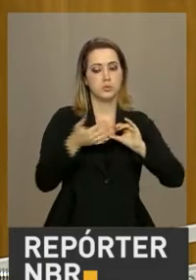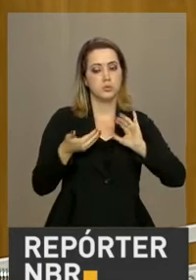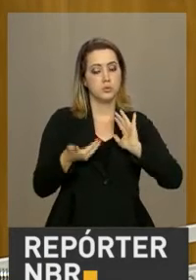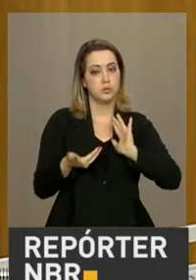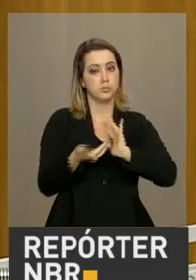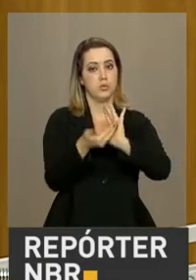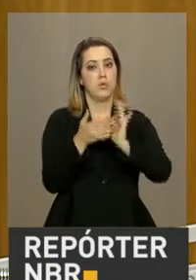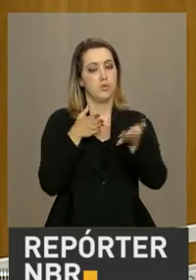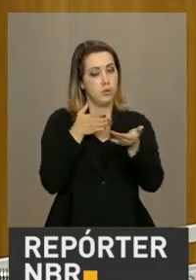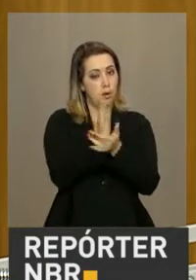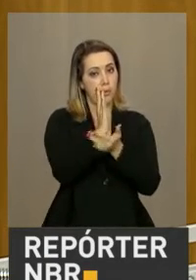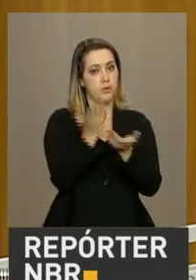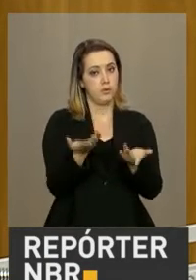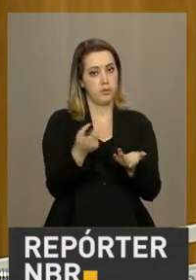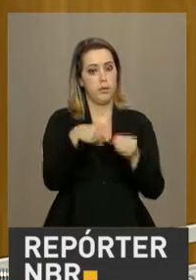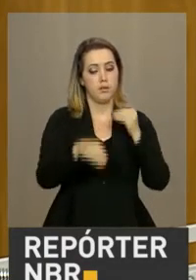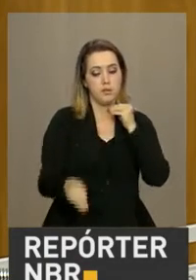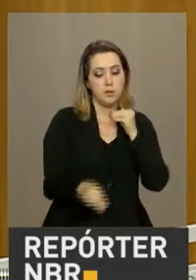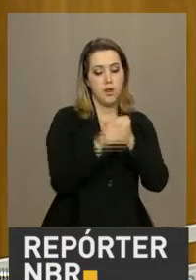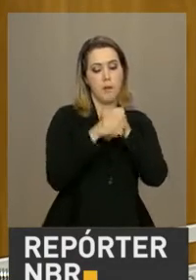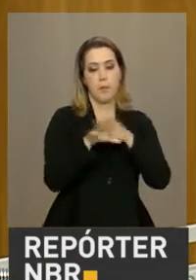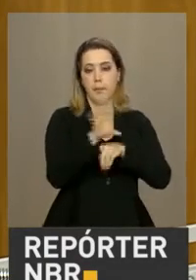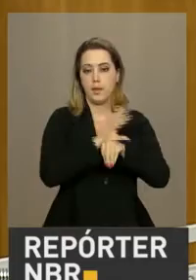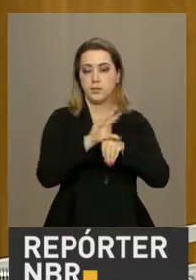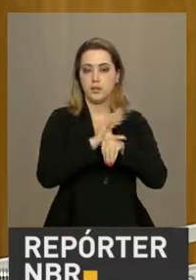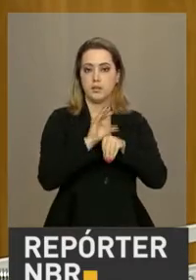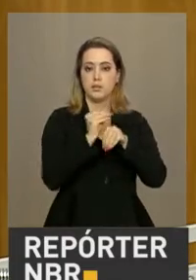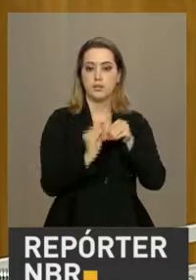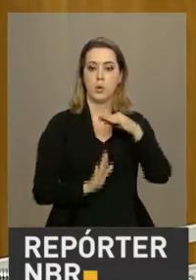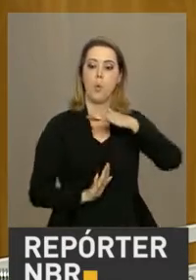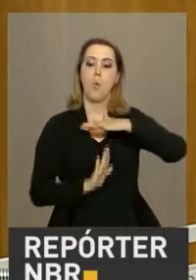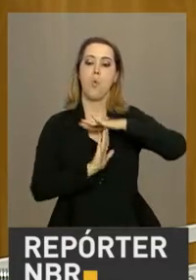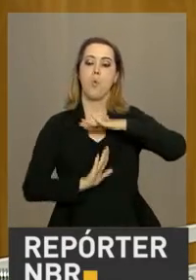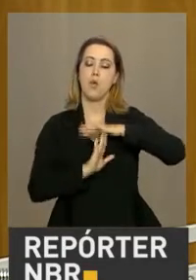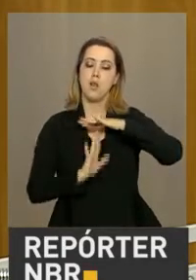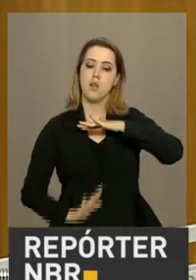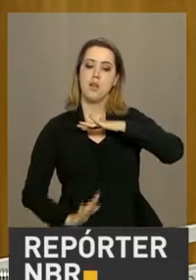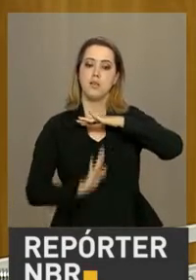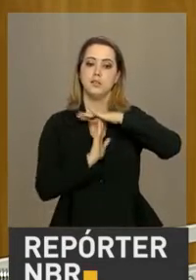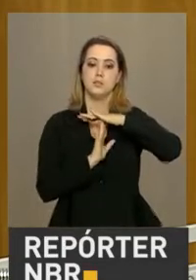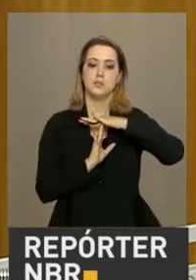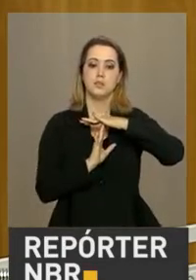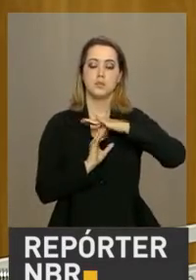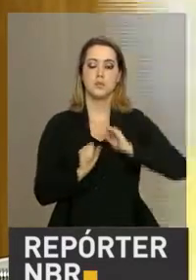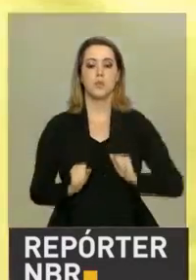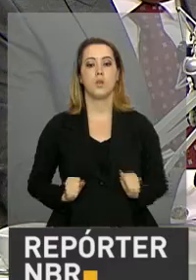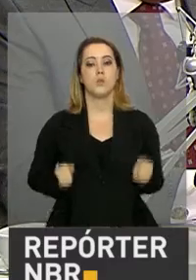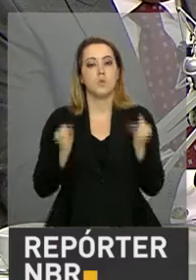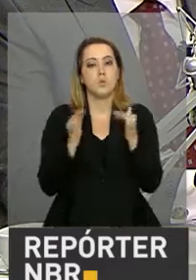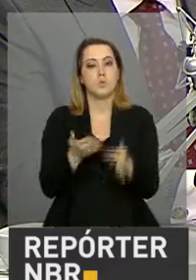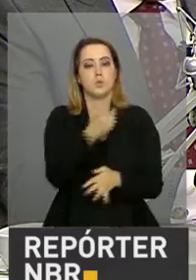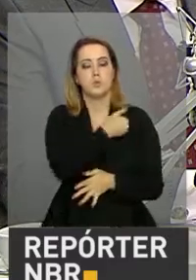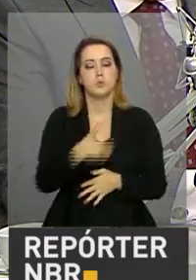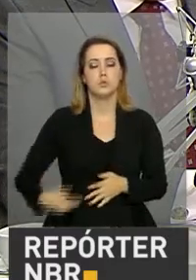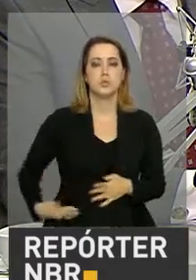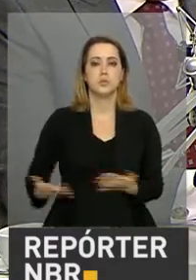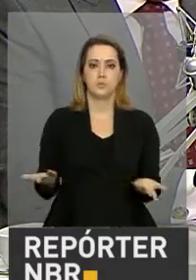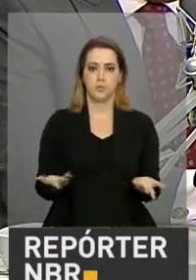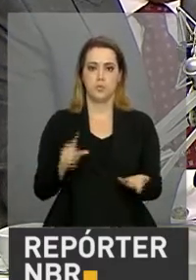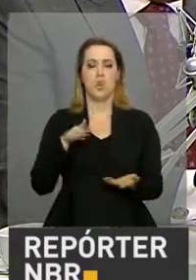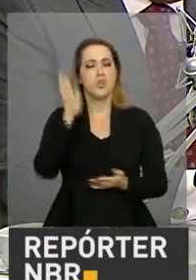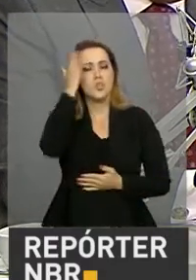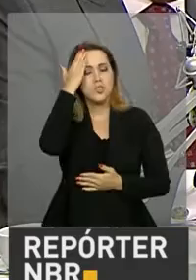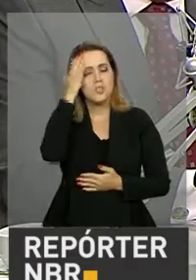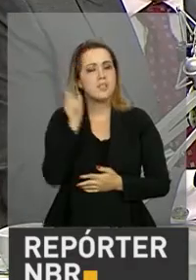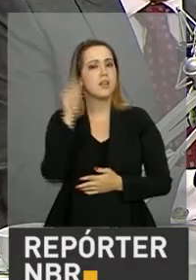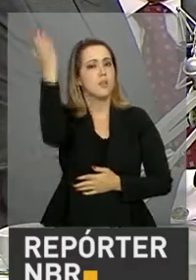a pec gol ela estabelece um limite global para o gasto público a gente sabe que o brasil